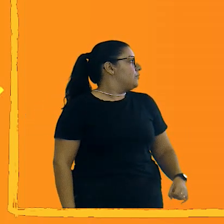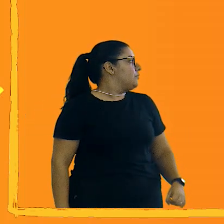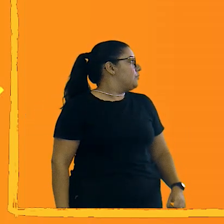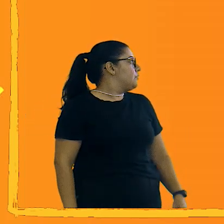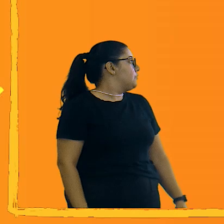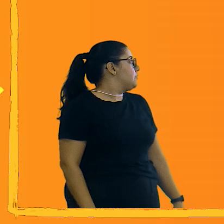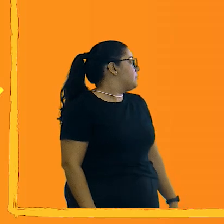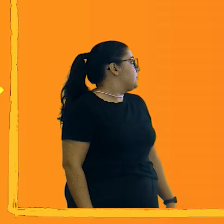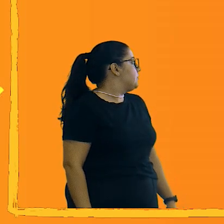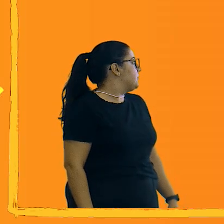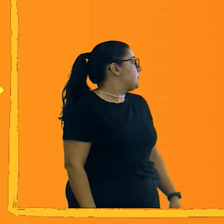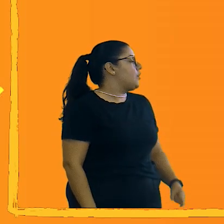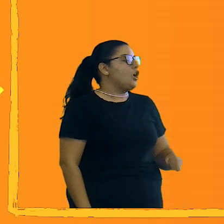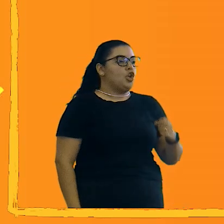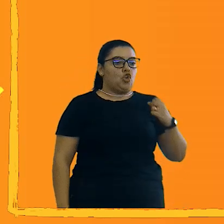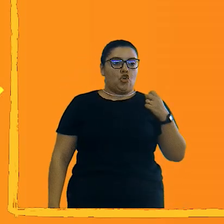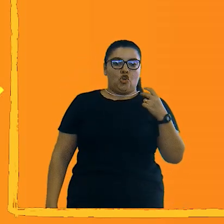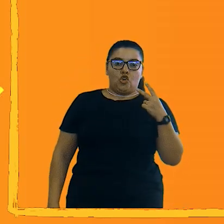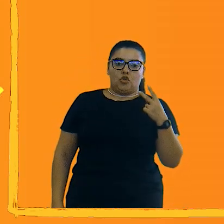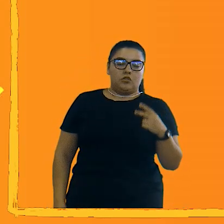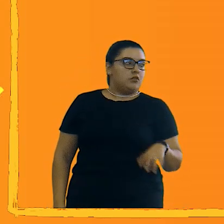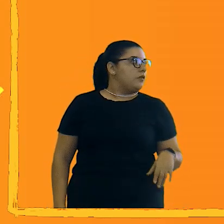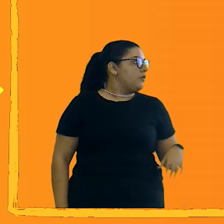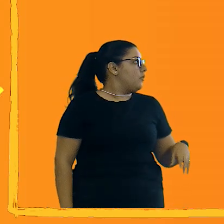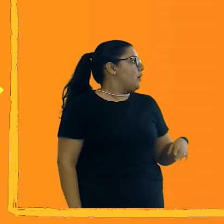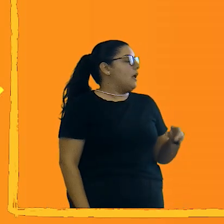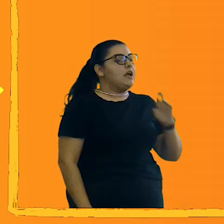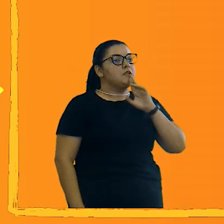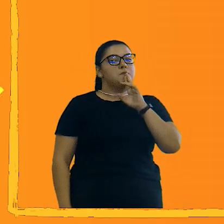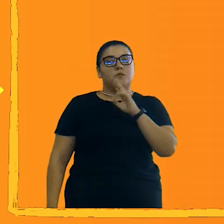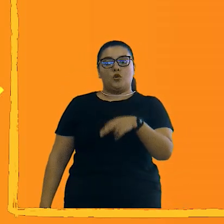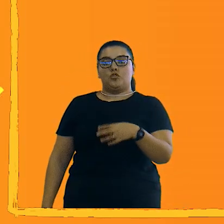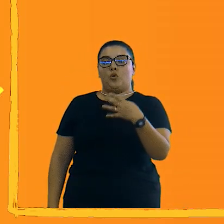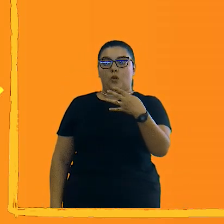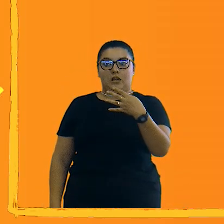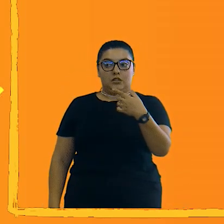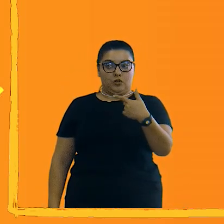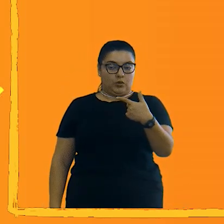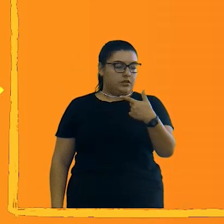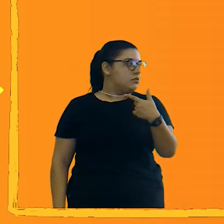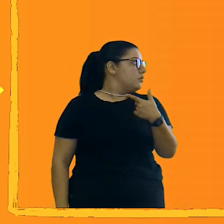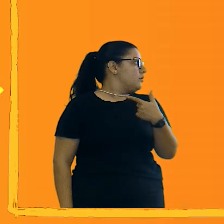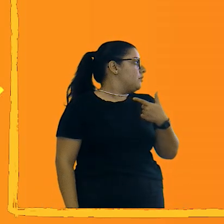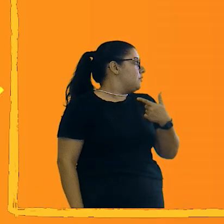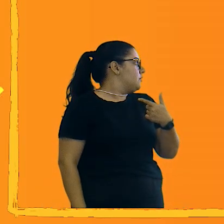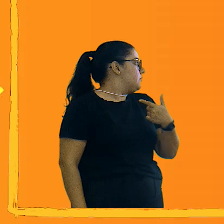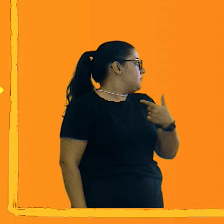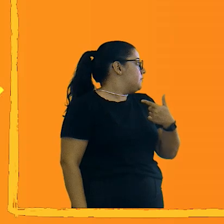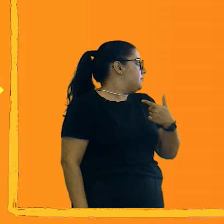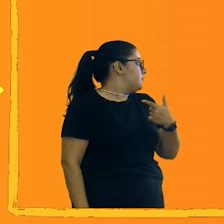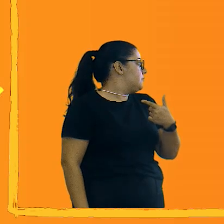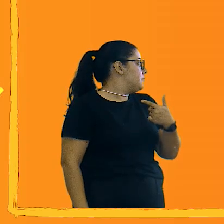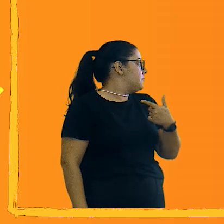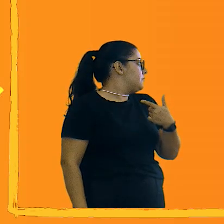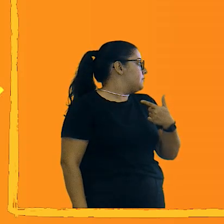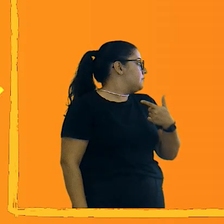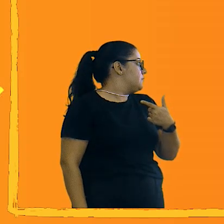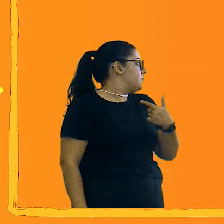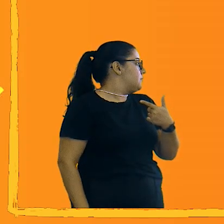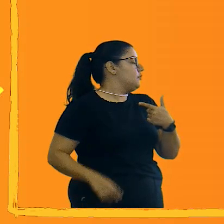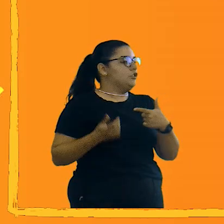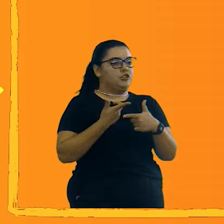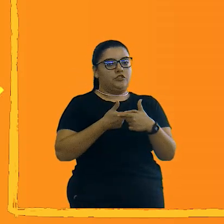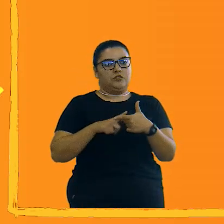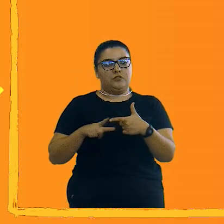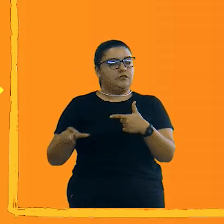6 x 7 6 x 7 42 aí olha só 42 di